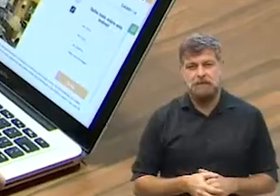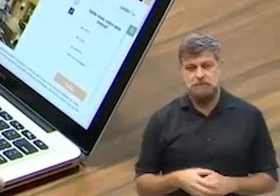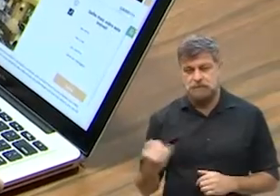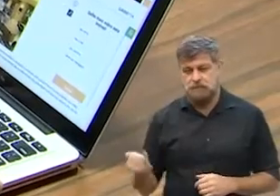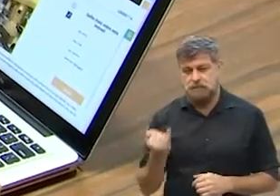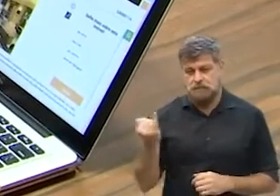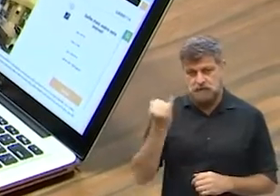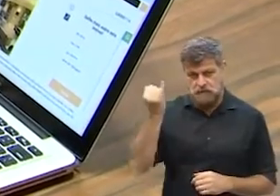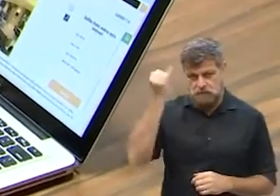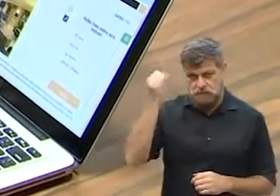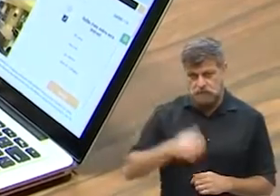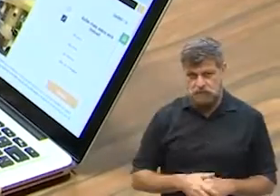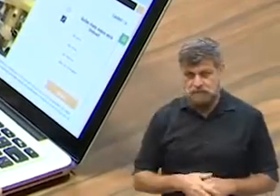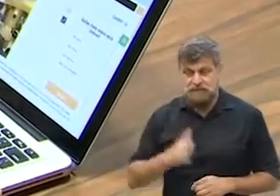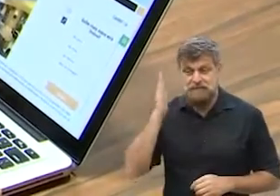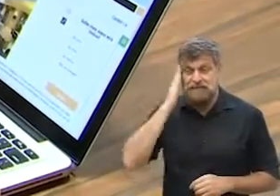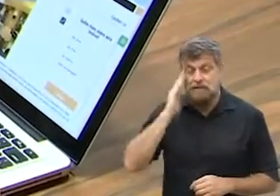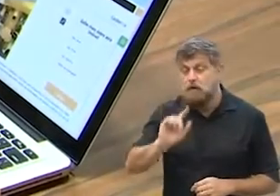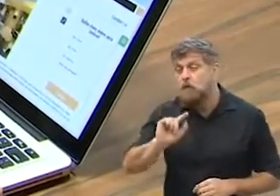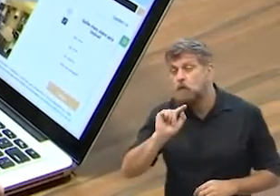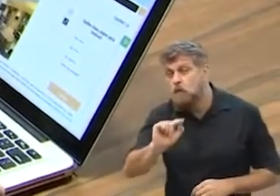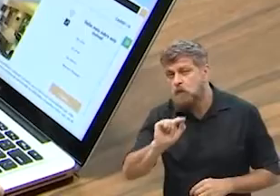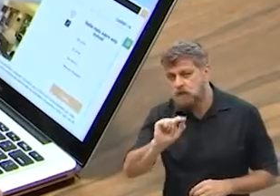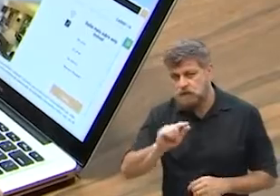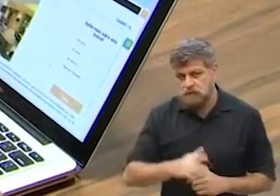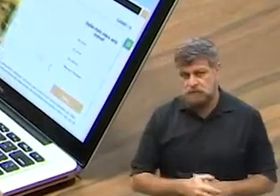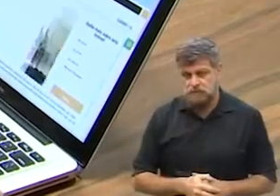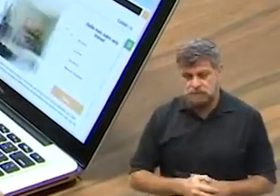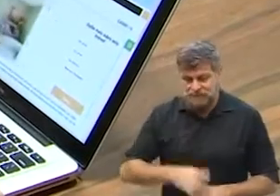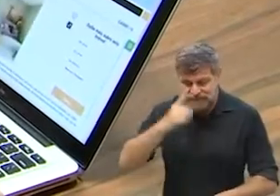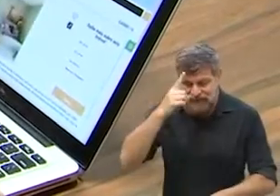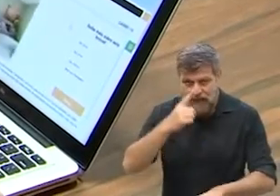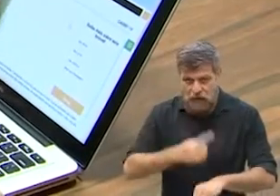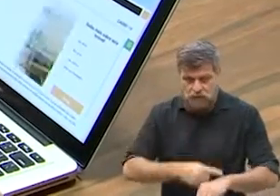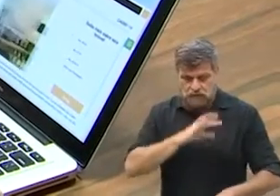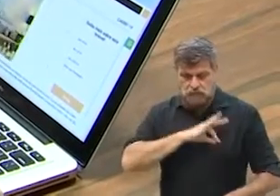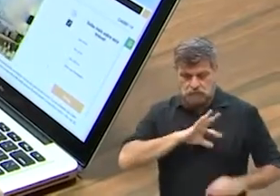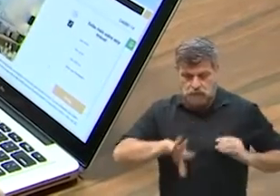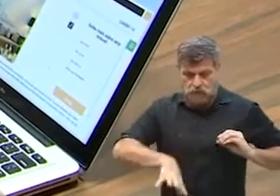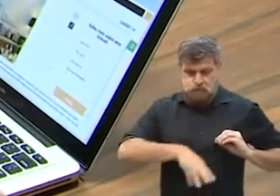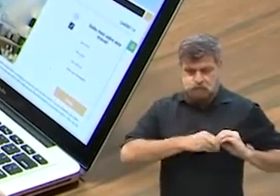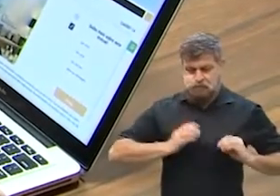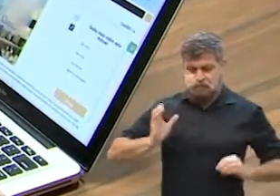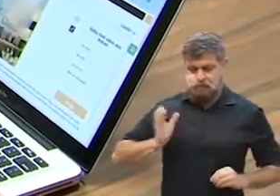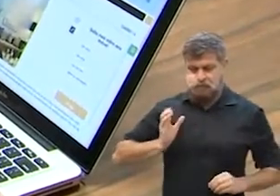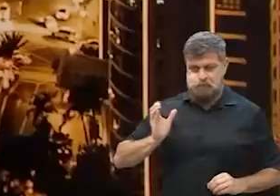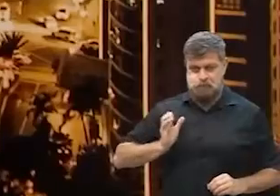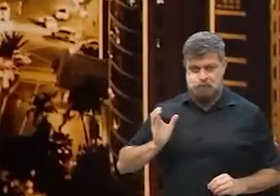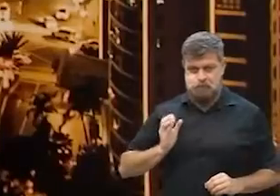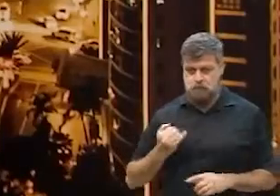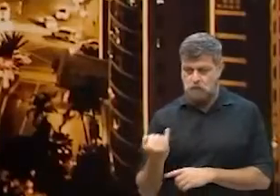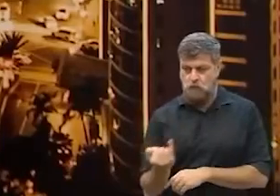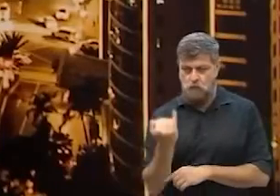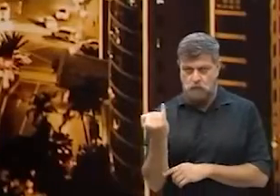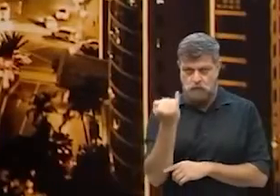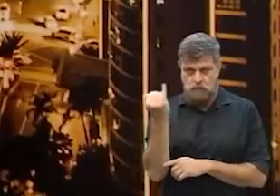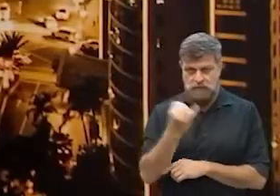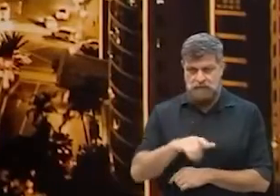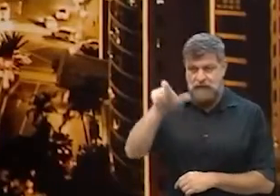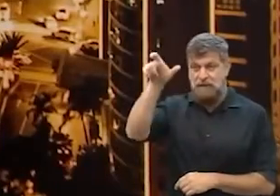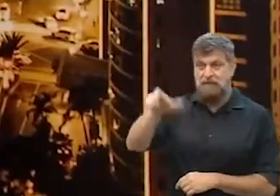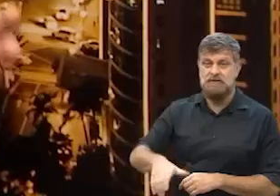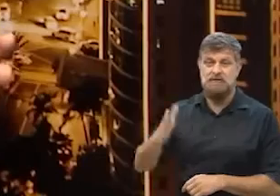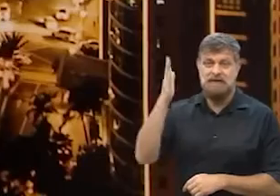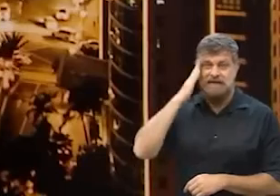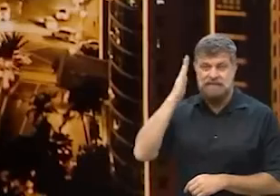é importante você frisar o seguinte: quando você recebe aquela comissão alta, o importante do corretor de sucesso é